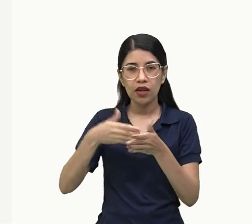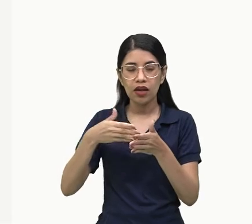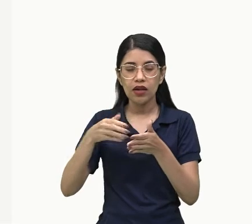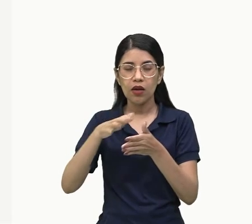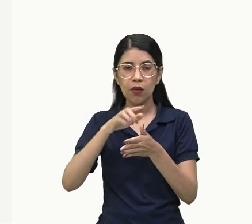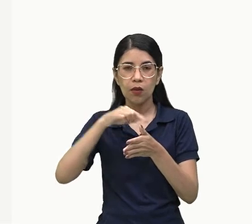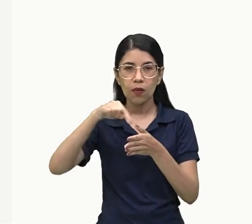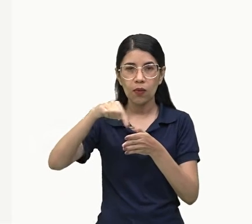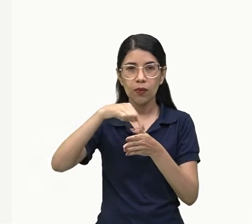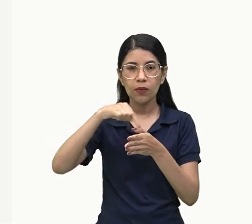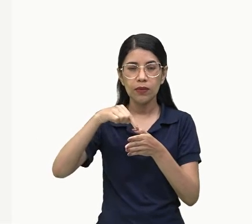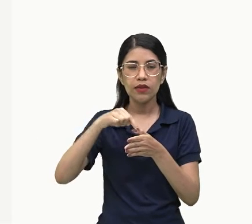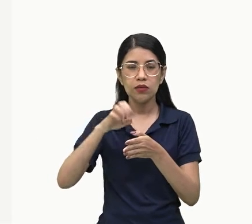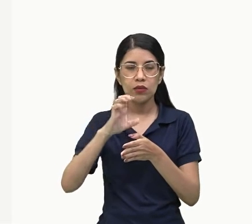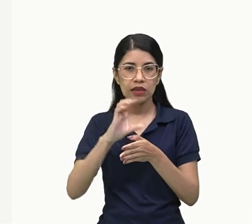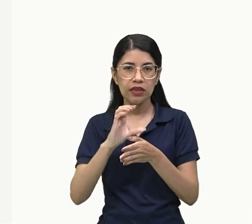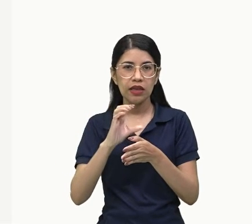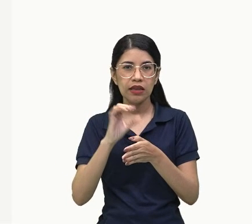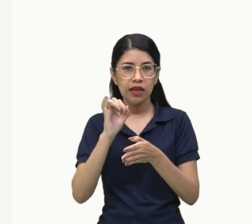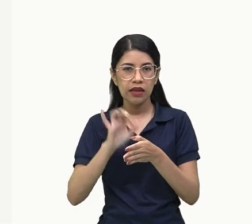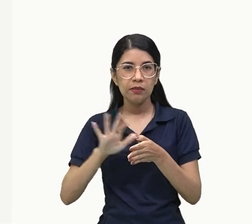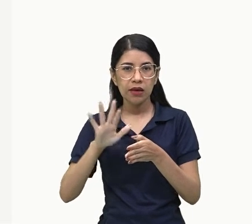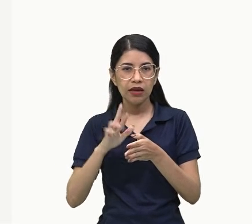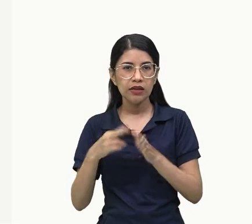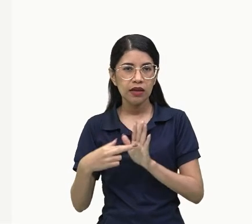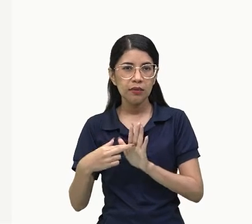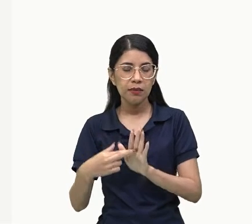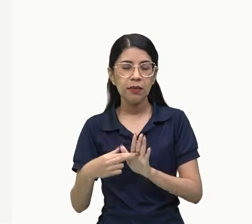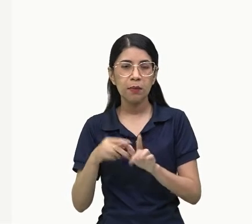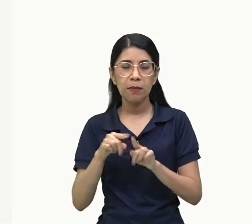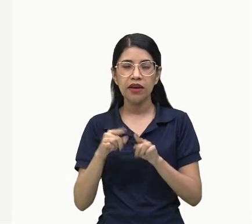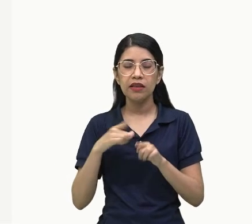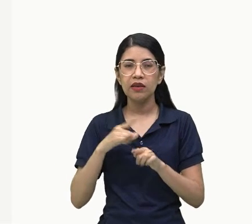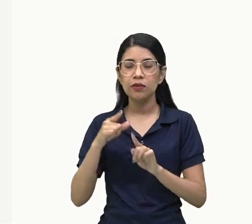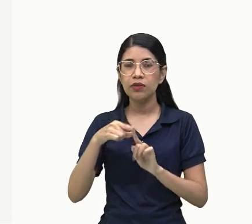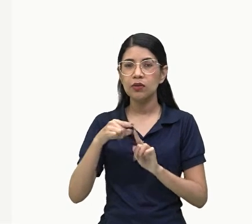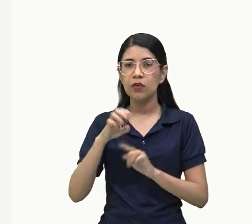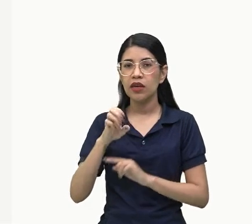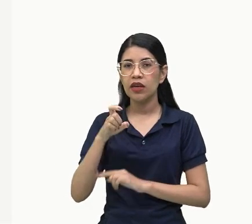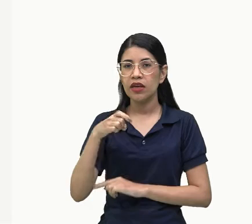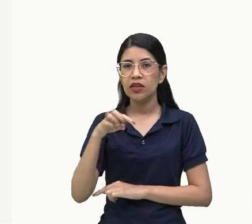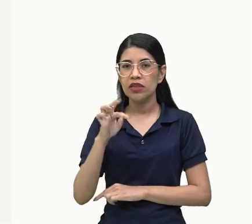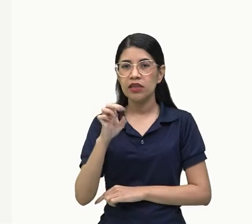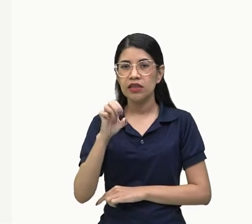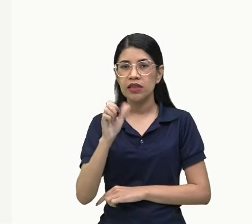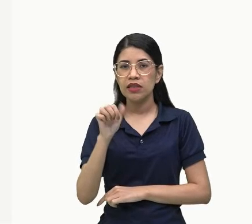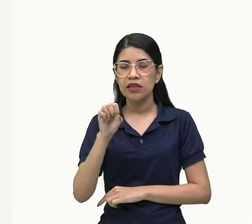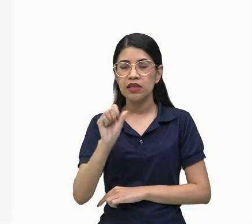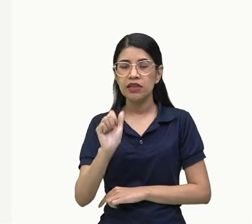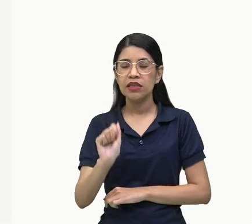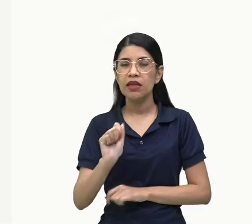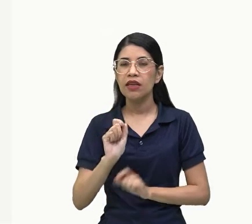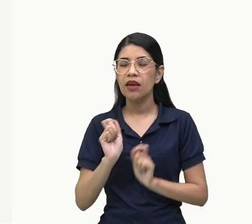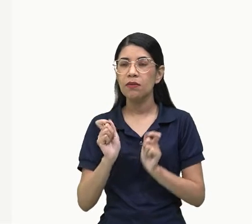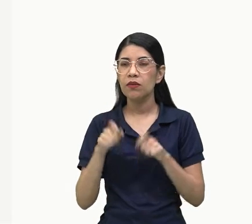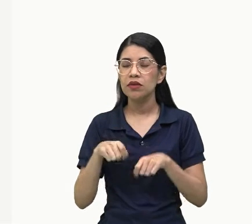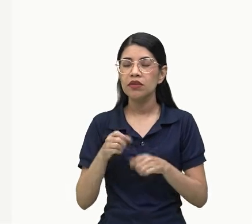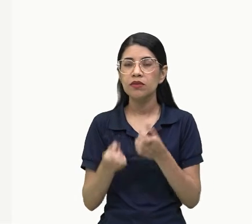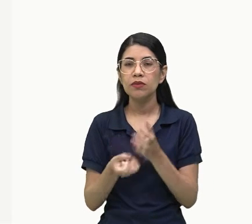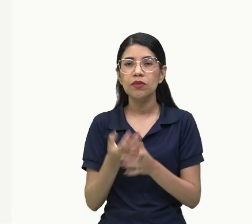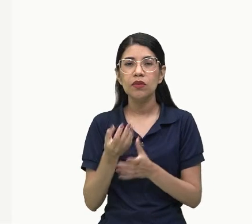que está ali na imagem, né? Mas aí, nessa imagem, eu tenho uma fonte extensa. As fontes extensas são capazes de